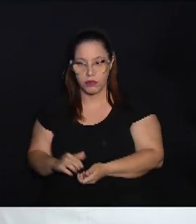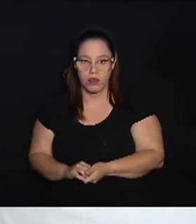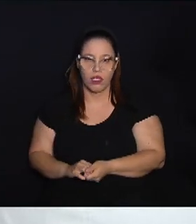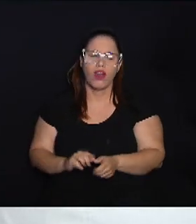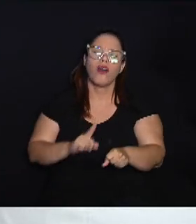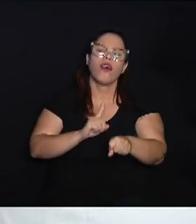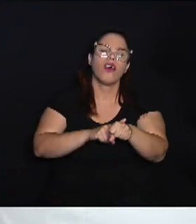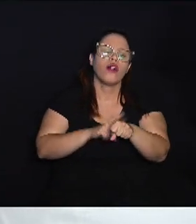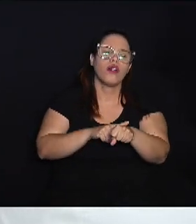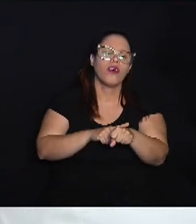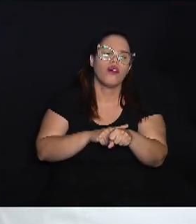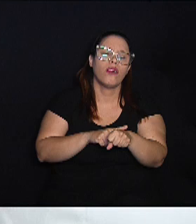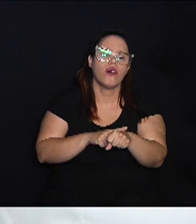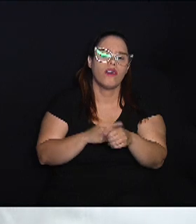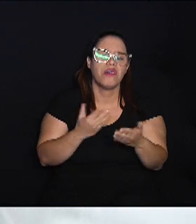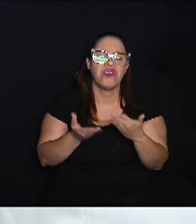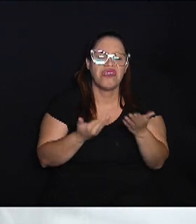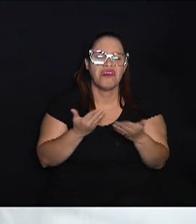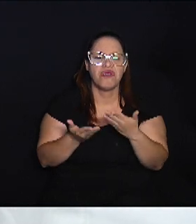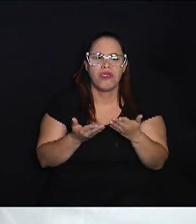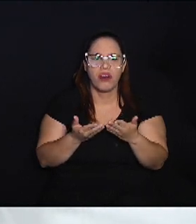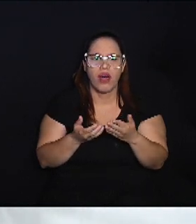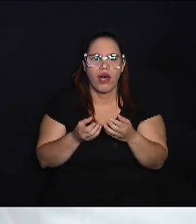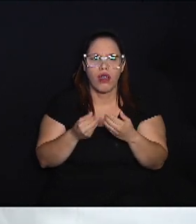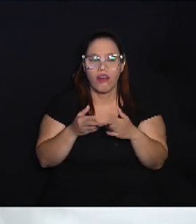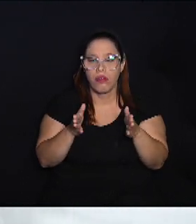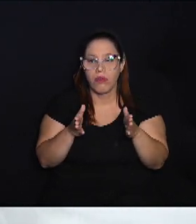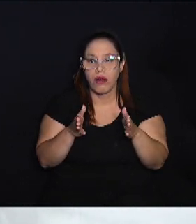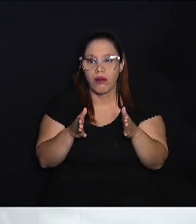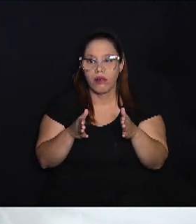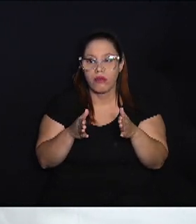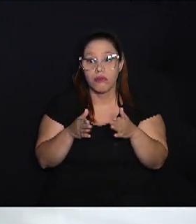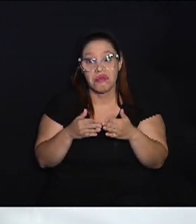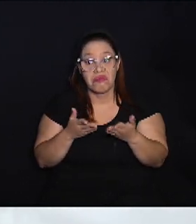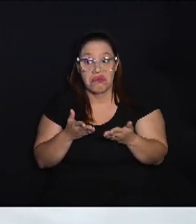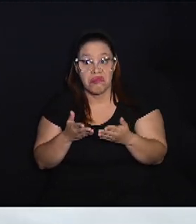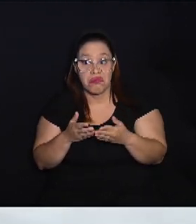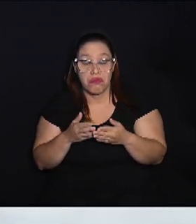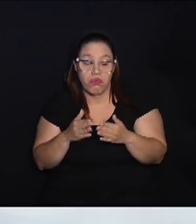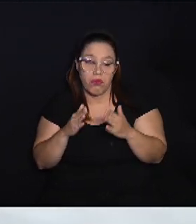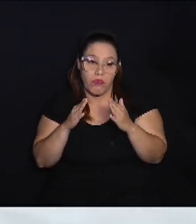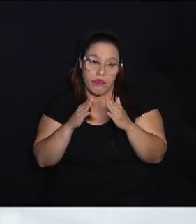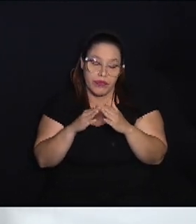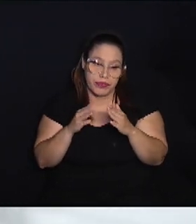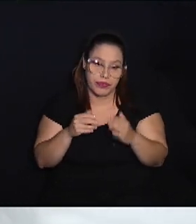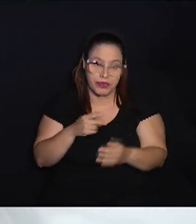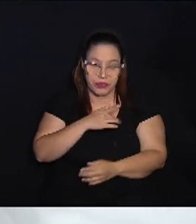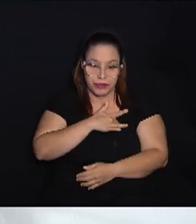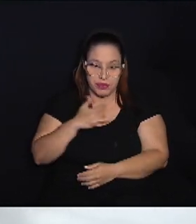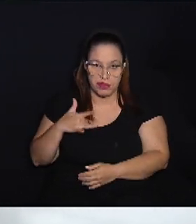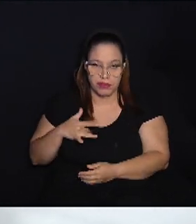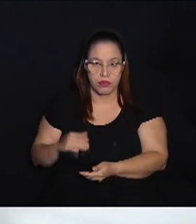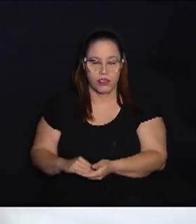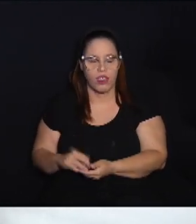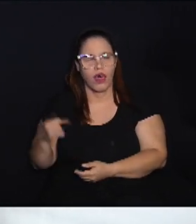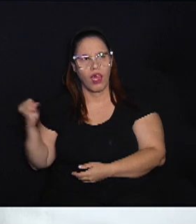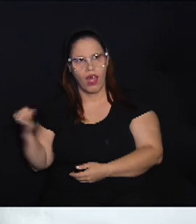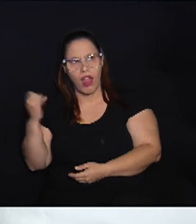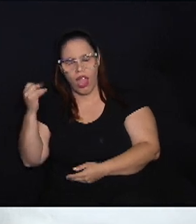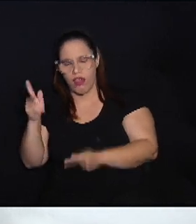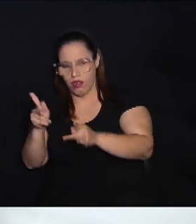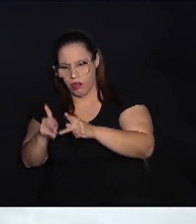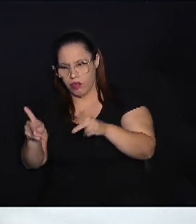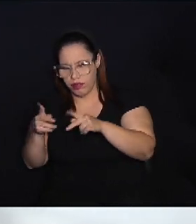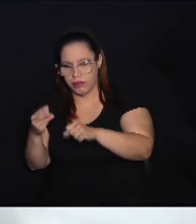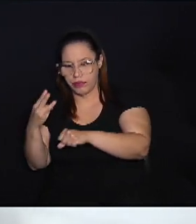de funcionamento, cada sala de vacinação atende conforme o horário do posto, do centro de saúde? Isso, é importante que a população consulte o nosso